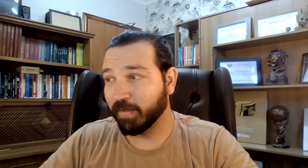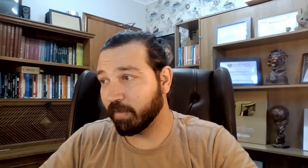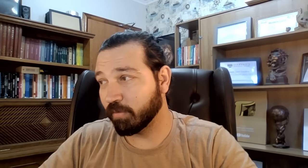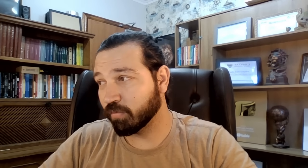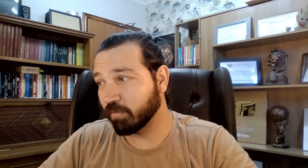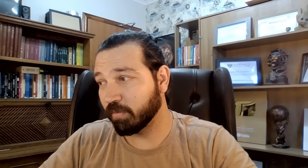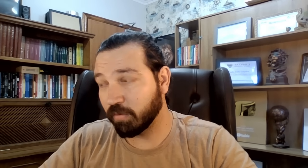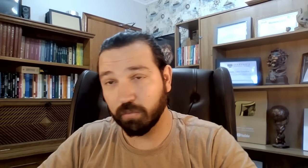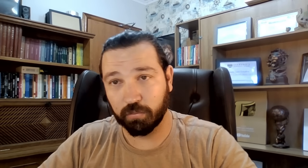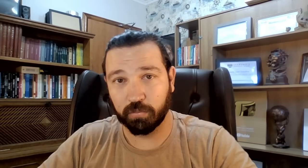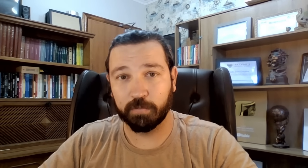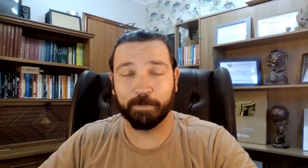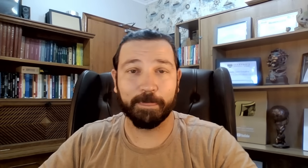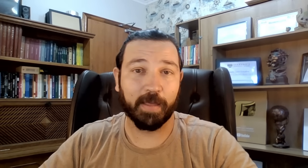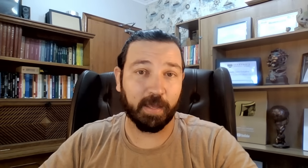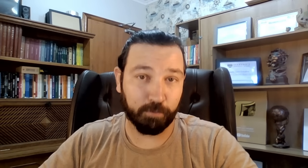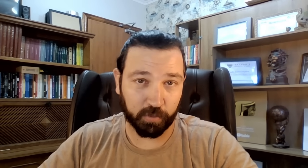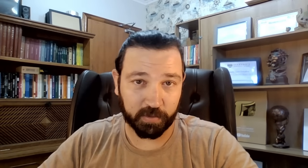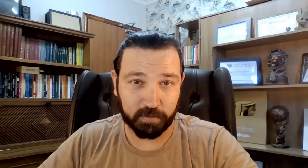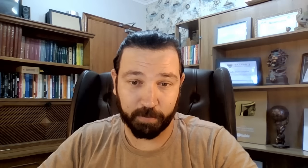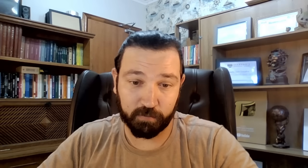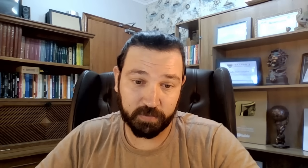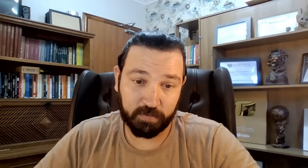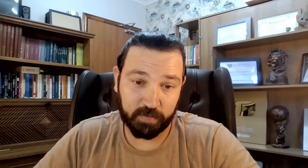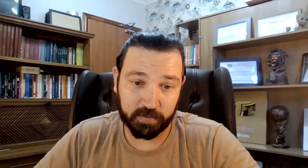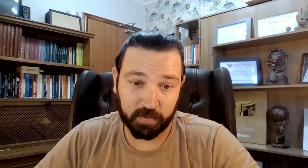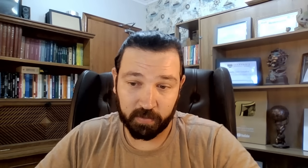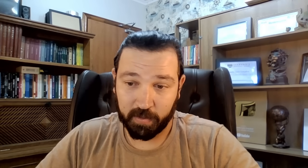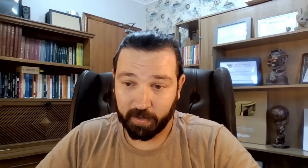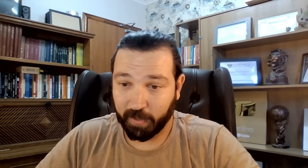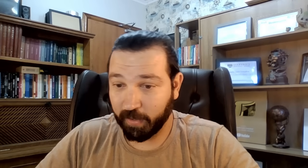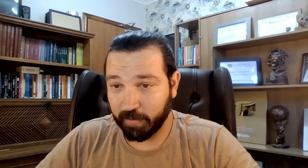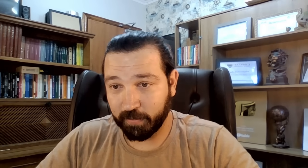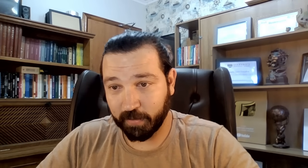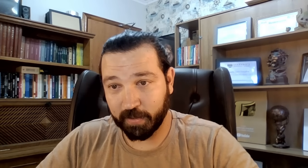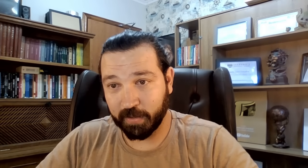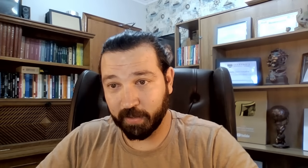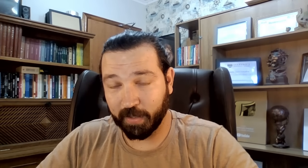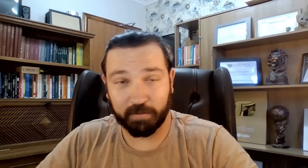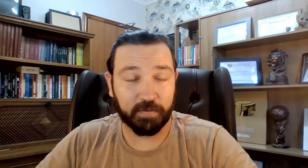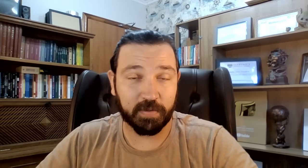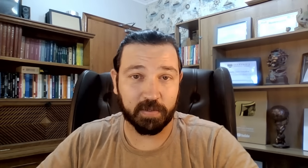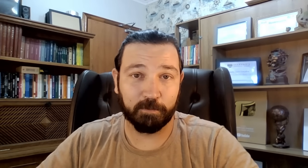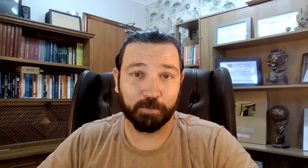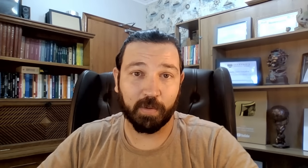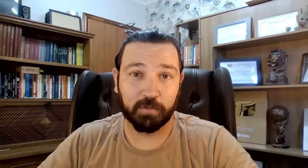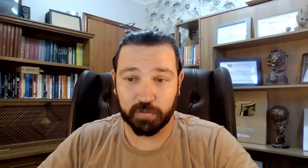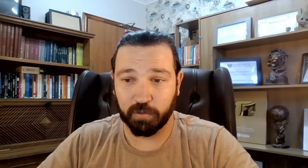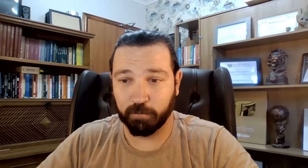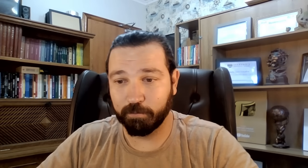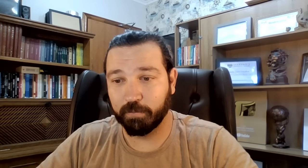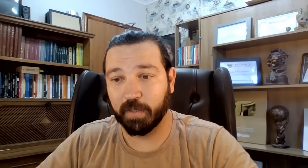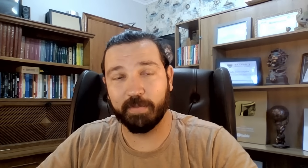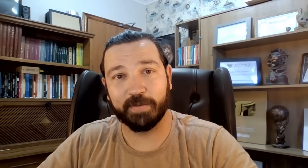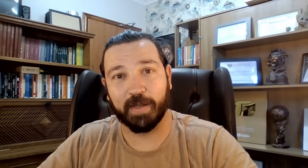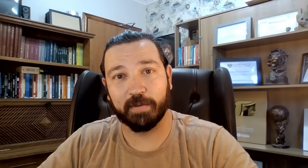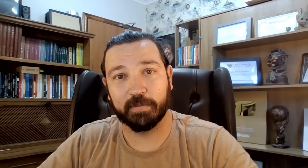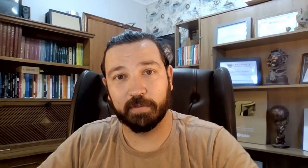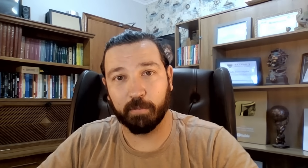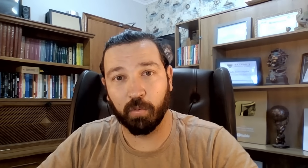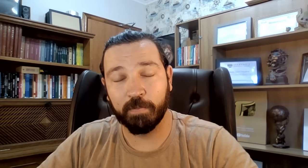dele isso isso tudo é importante para que você veja é aí a a definição do seu